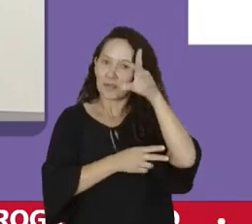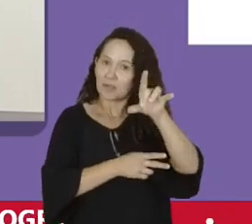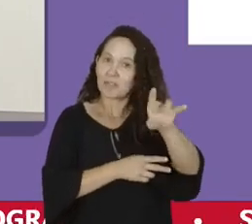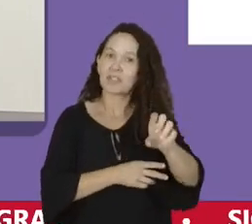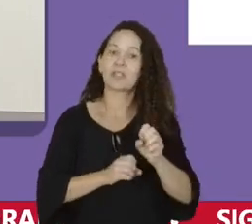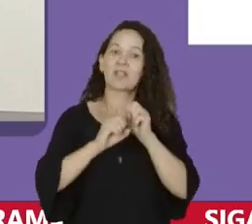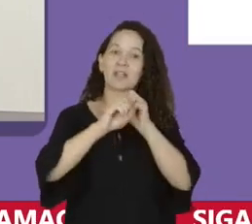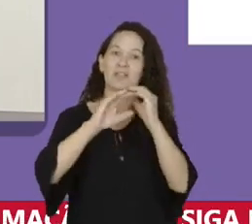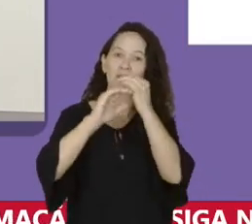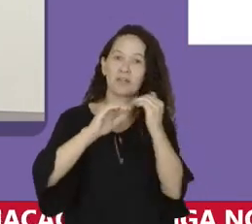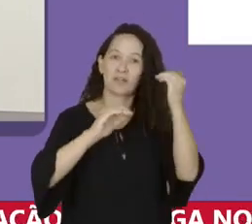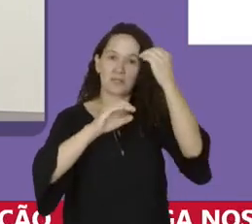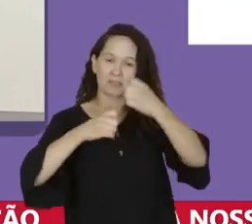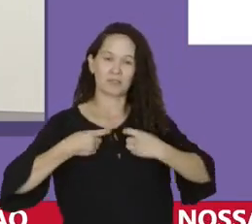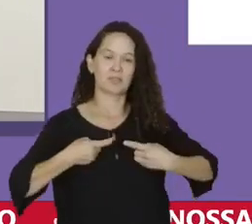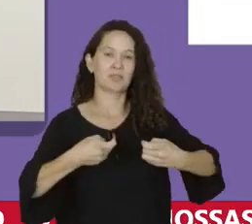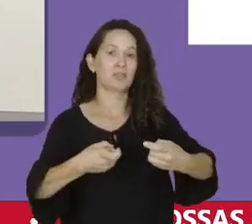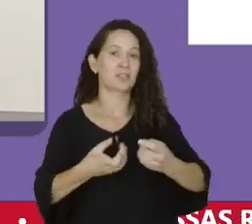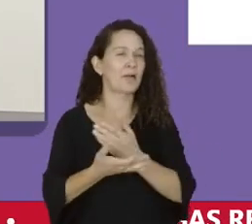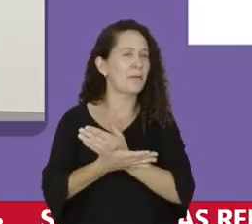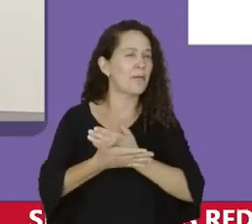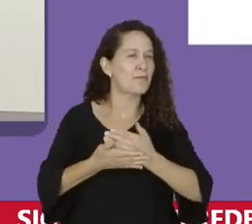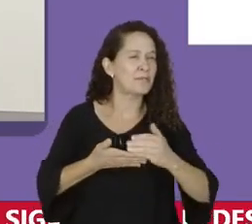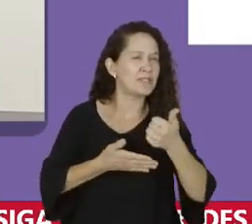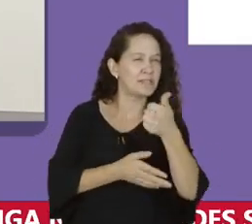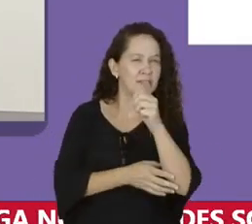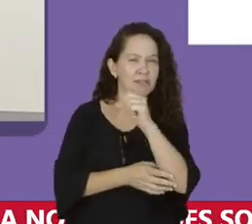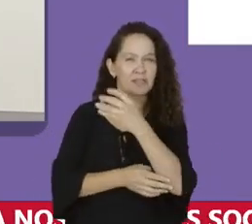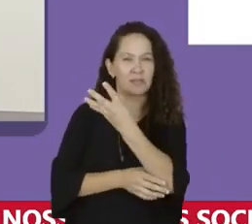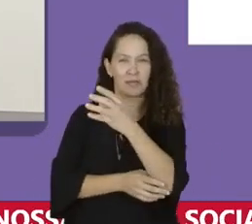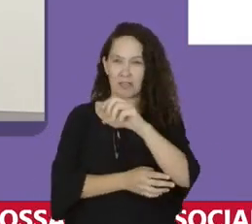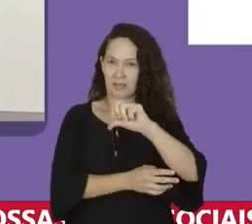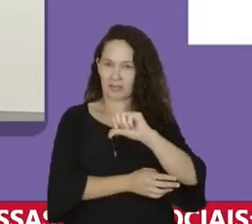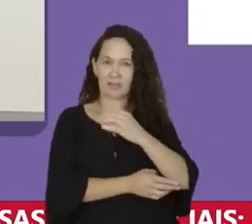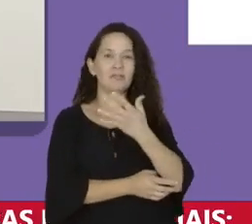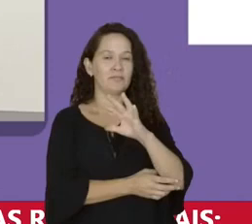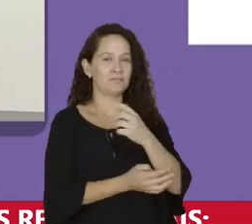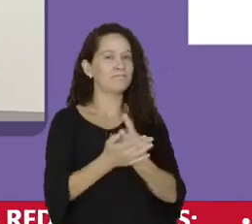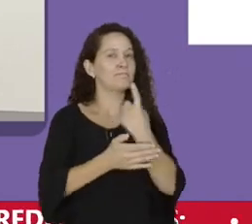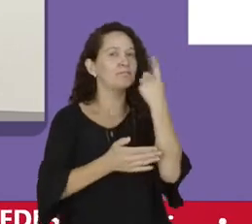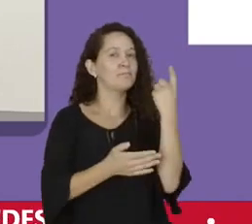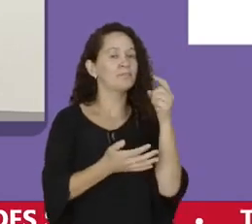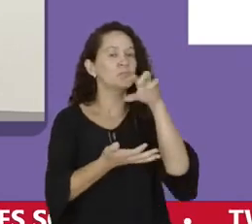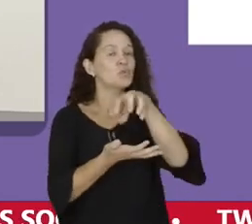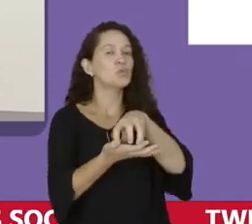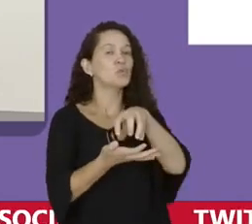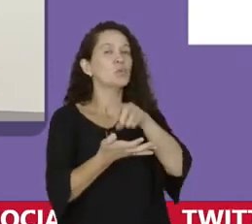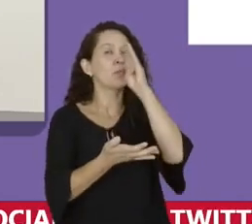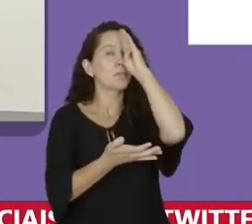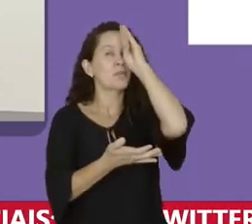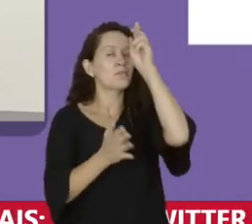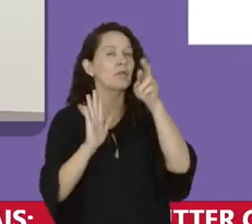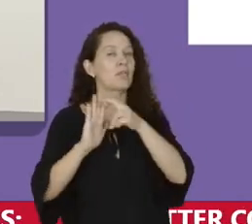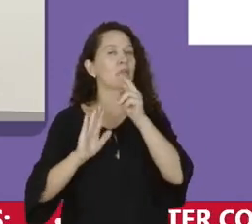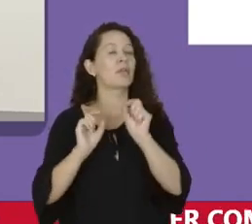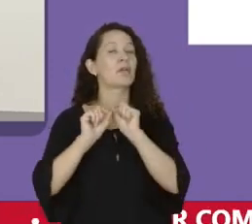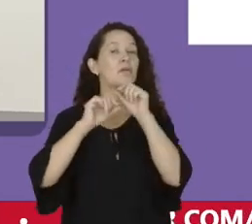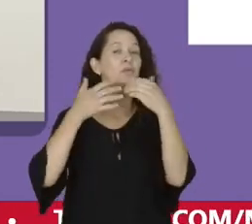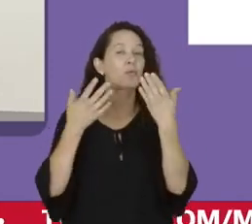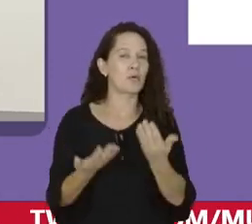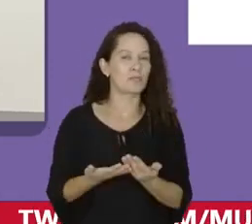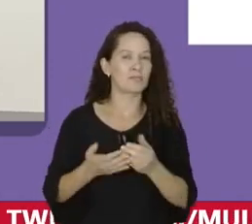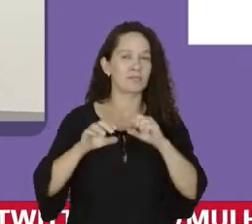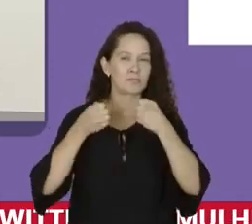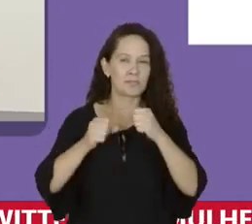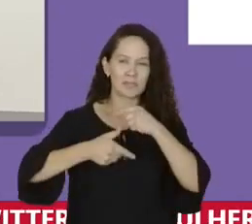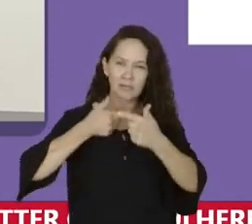pela Escola Superior de Guerra desde a sua criação, depois de 1949, e o núcleo dessa doutrina é